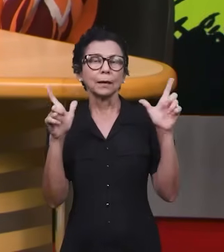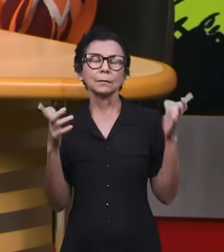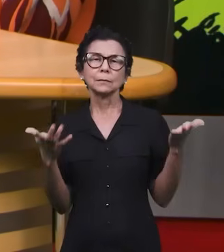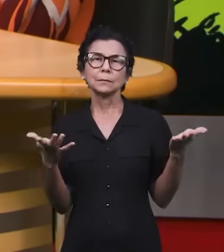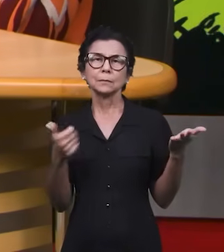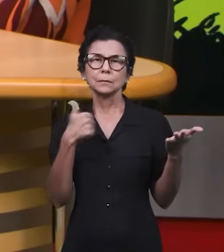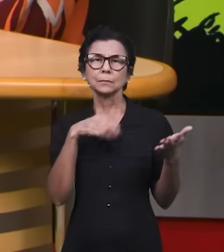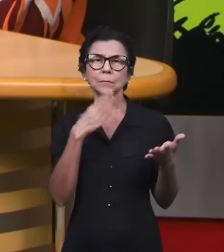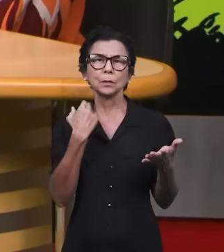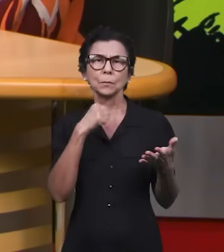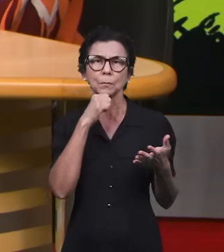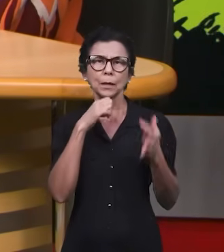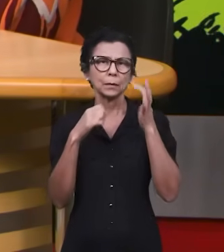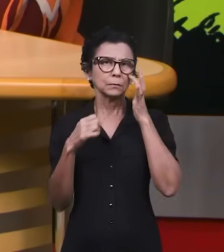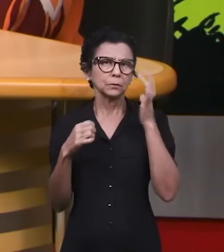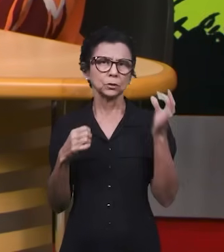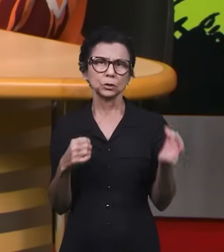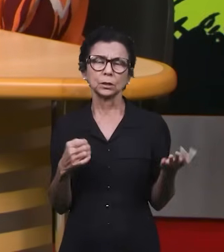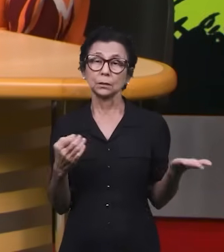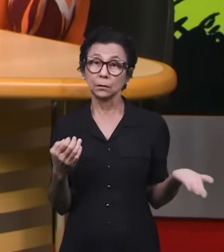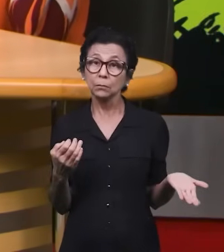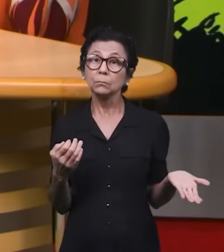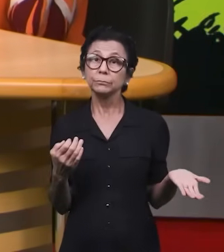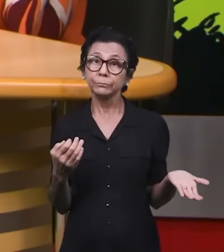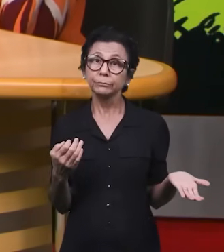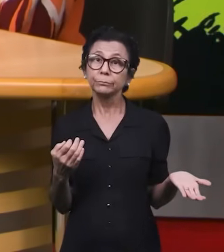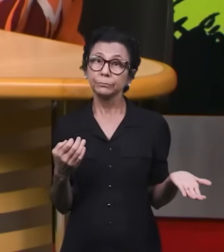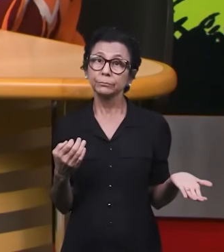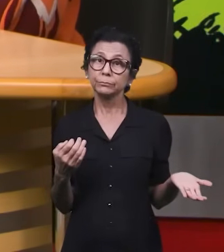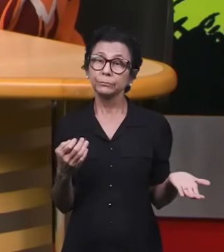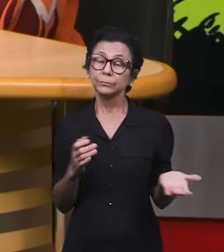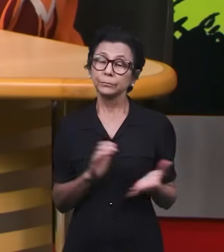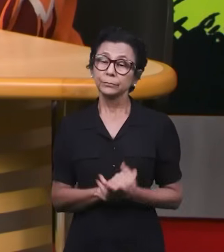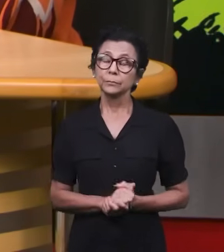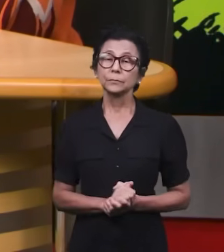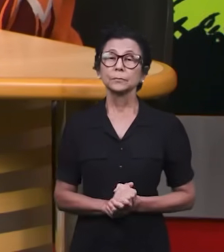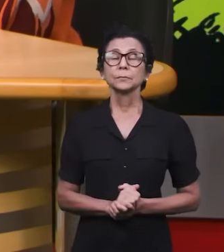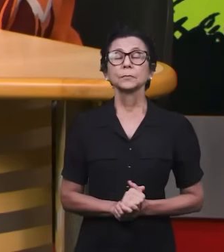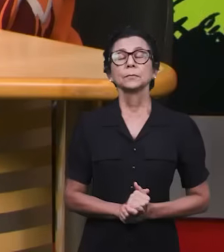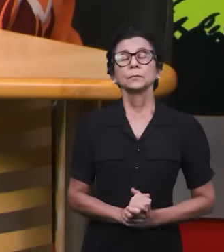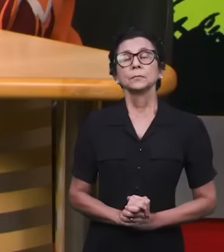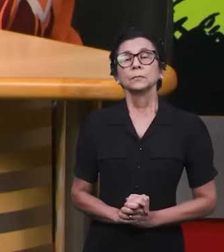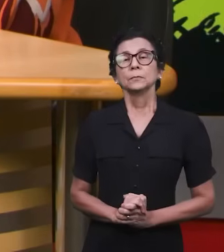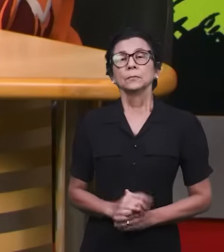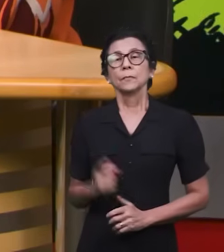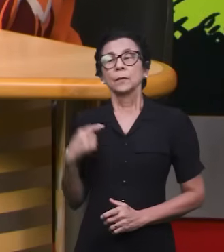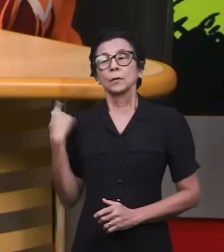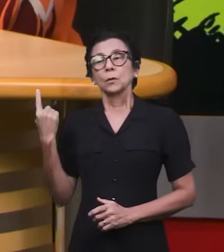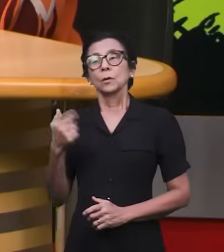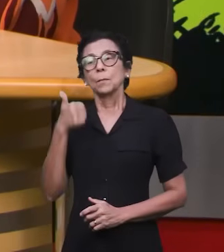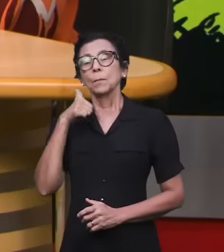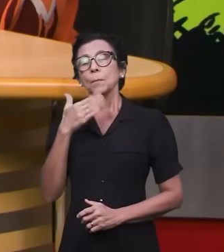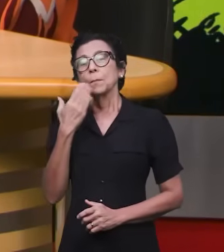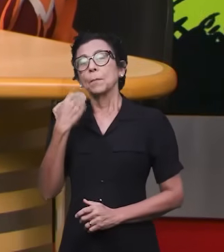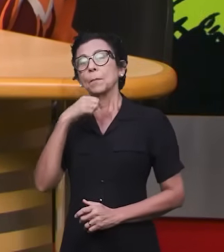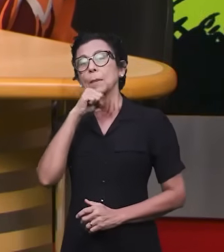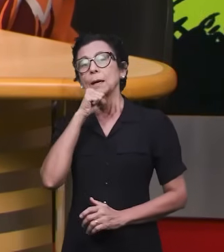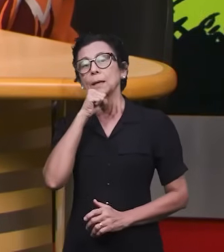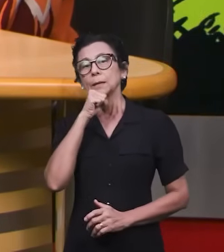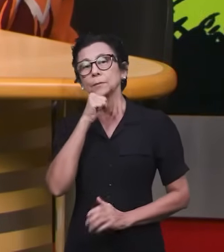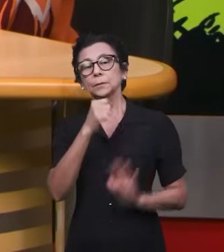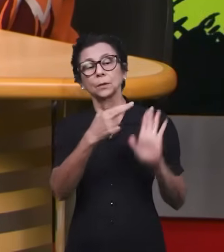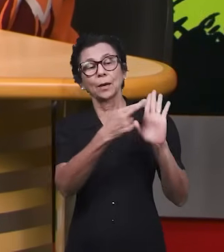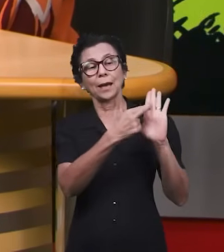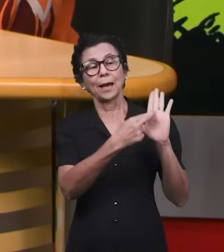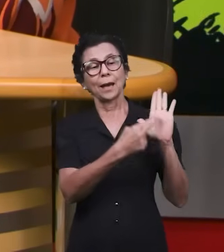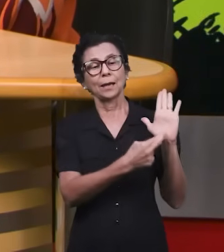fiquei pensando que nós pais precisamos de regras claras, não é? Os pais precisam estabelecer